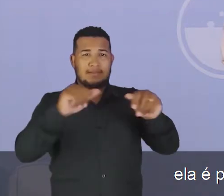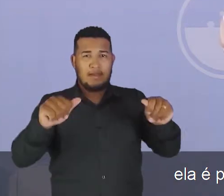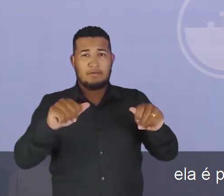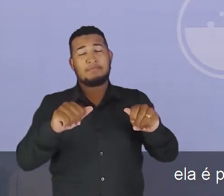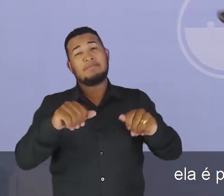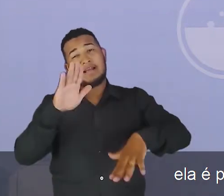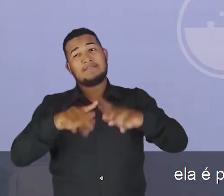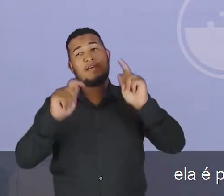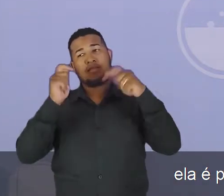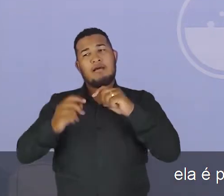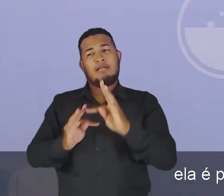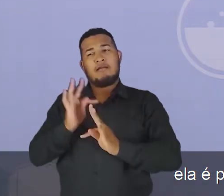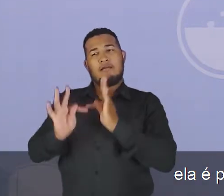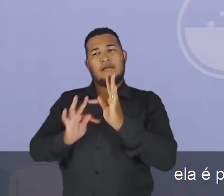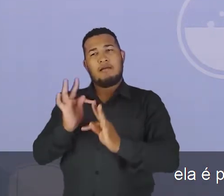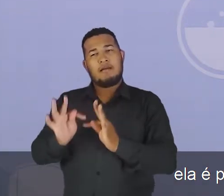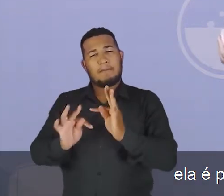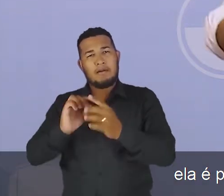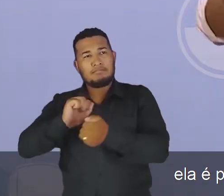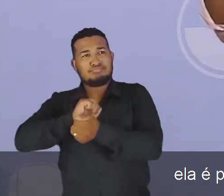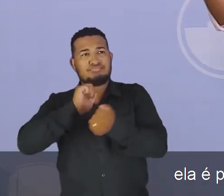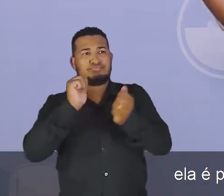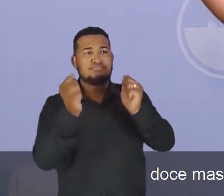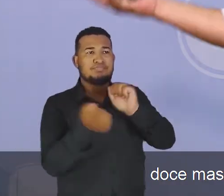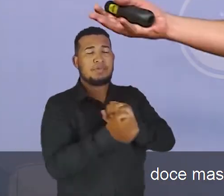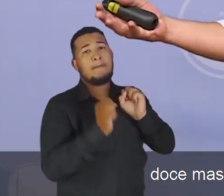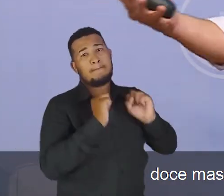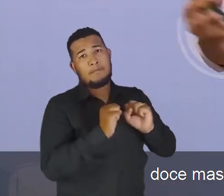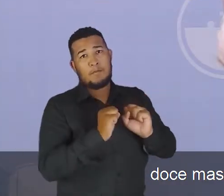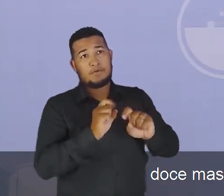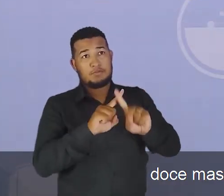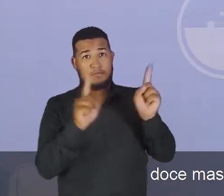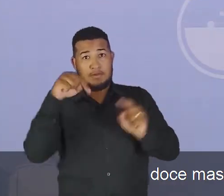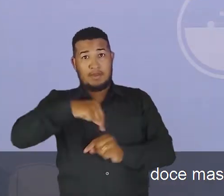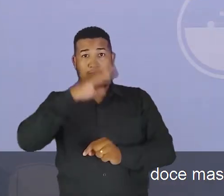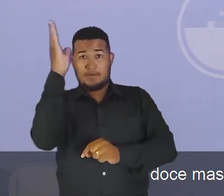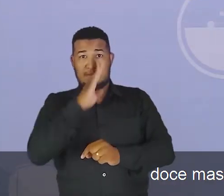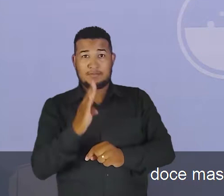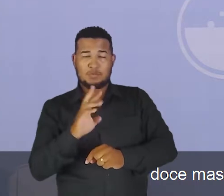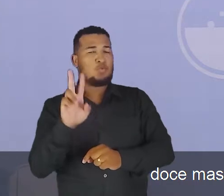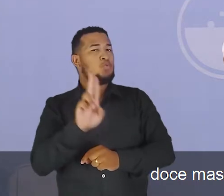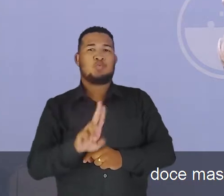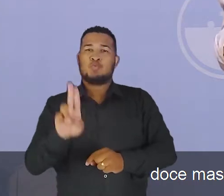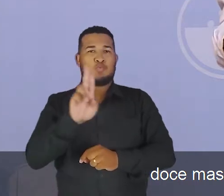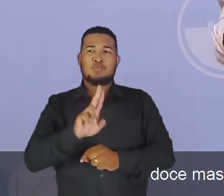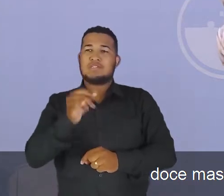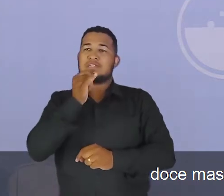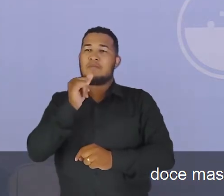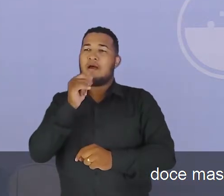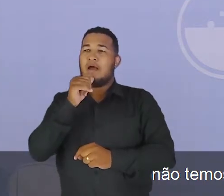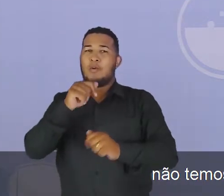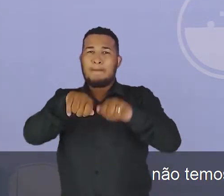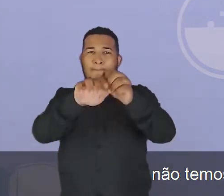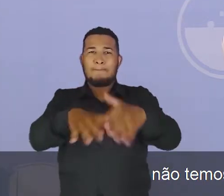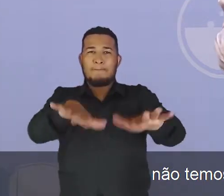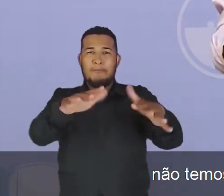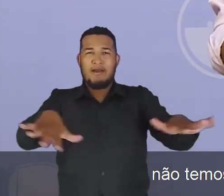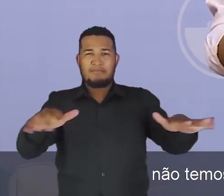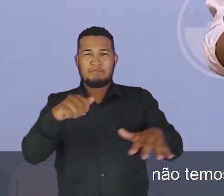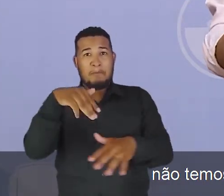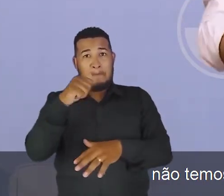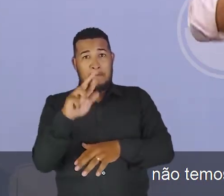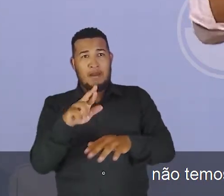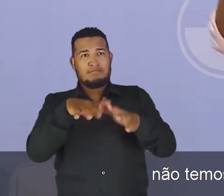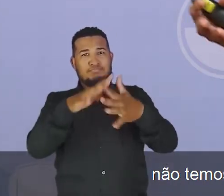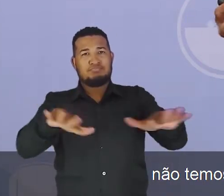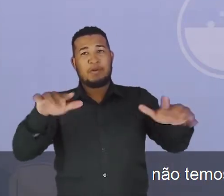é passível de tratamento e pode ser transformada em água doce, mas aqui no Brasil nós não utilizamos água salgada porque nós não temos